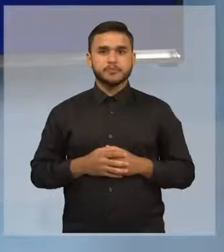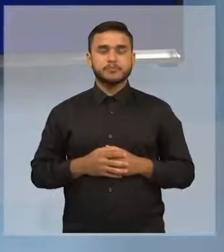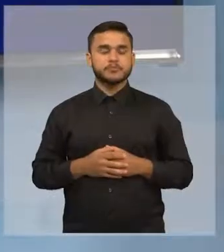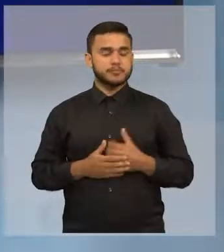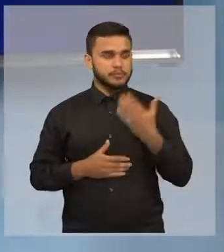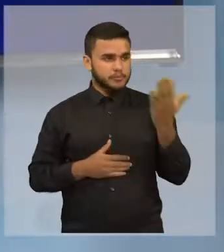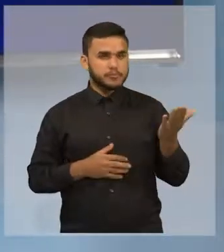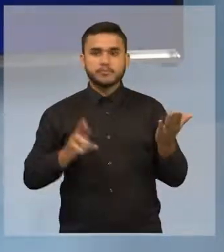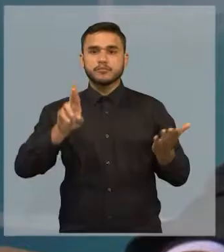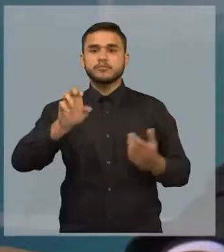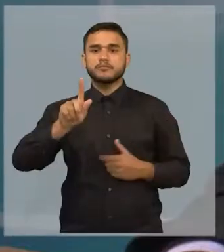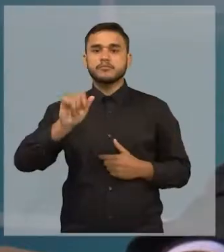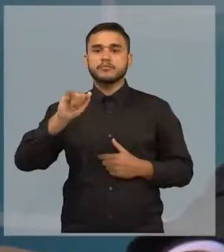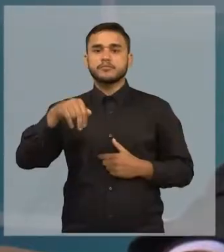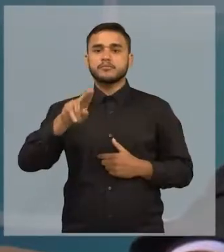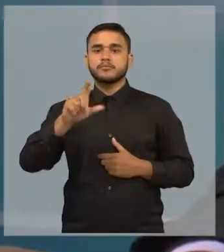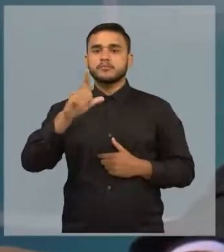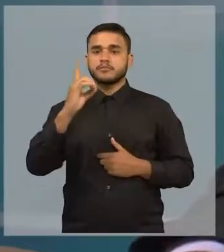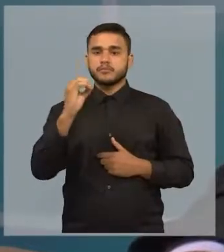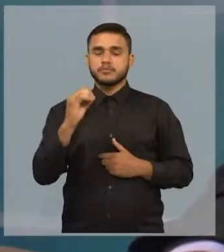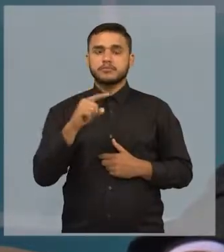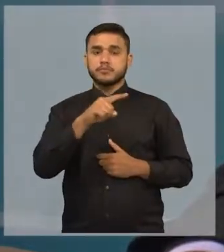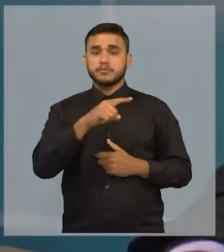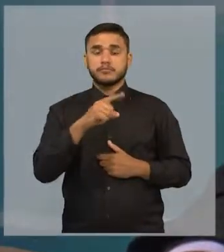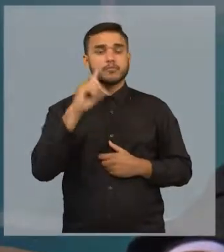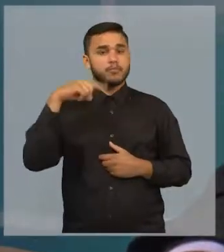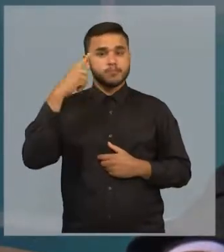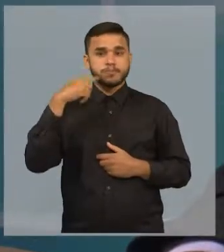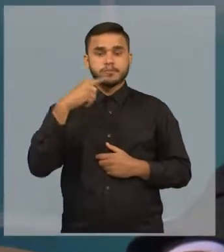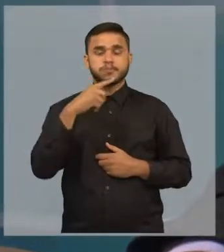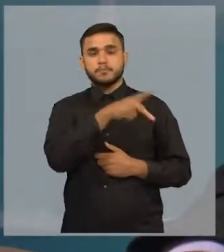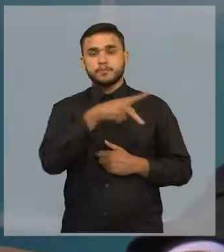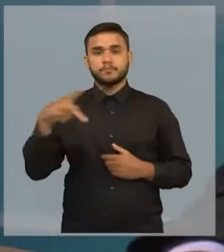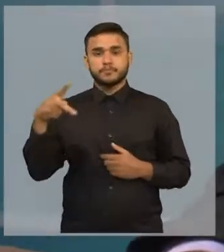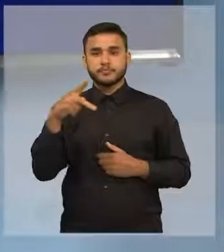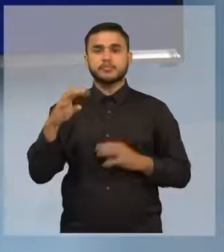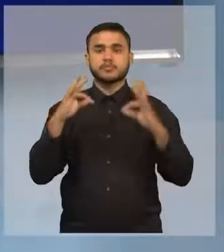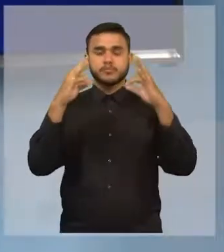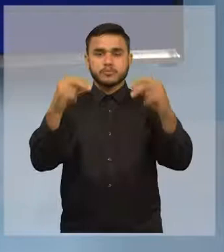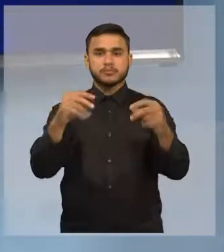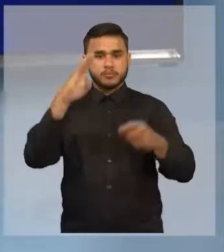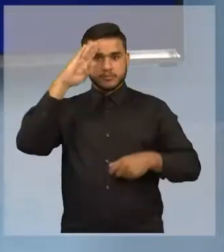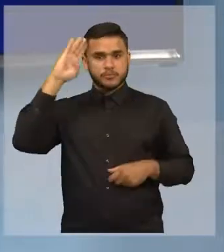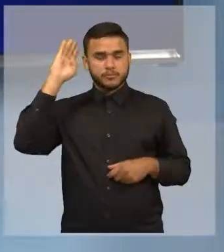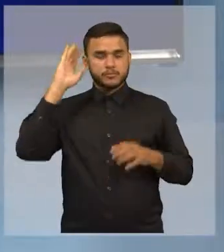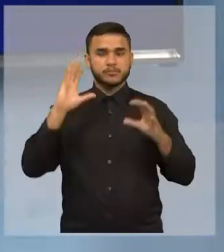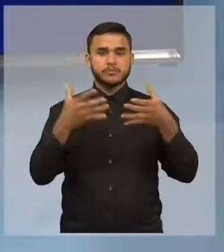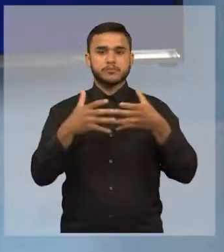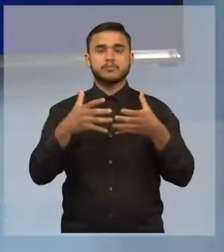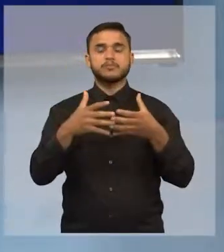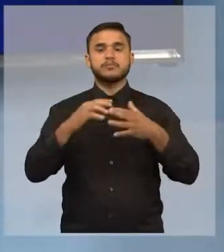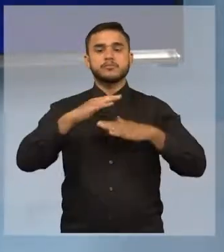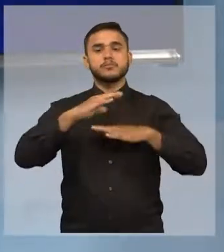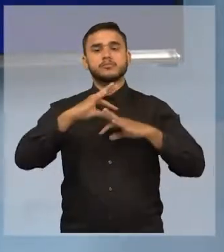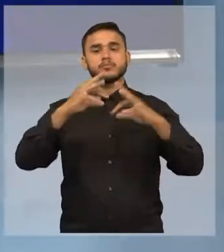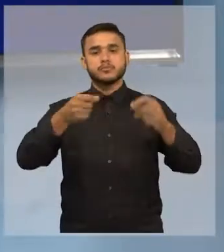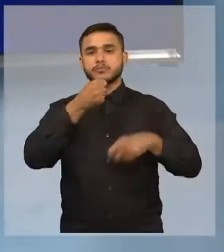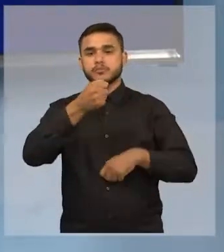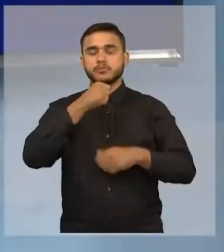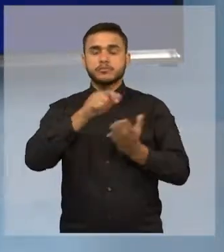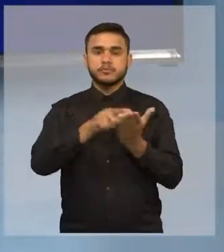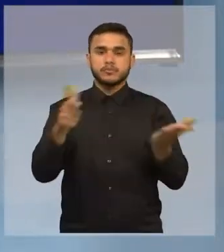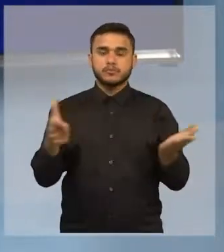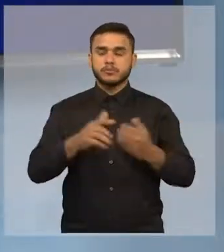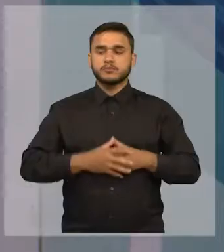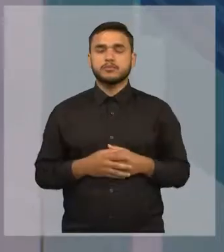o doutor Reginaldo Vasconcelos, advogado, presidente da Academia Cearense de Literatura e Jornalismo, que também integra a nossa equipe, e o cientista